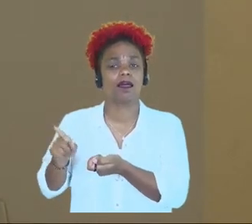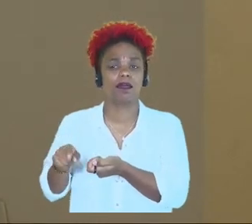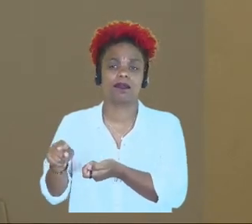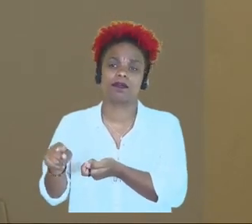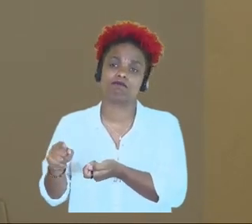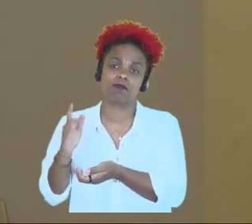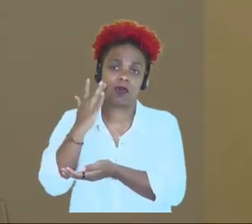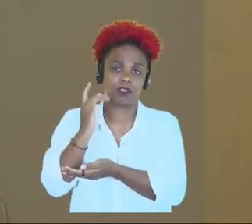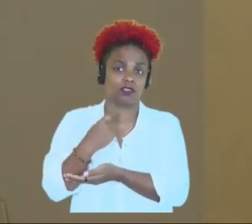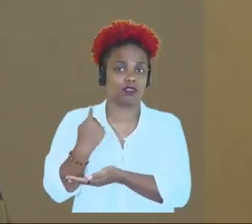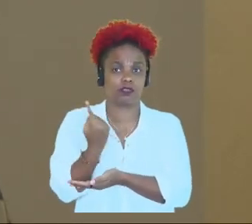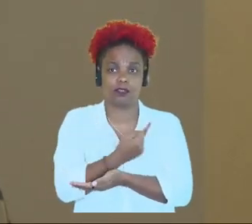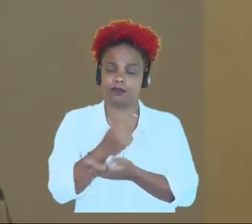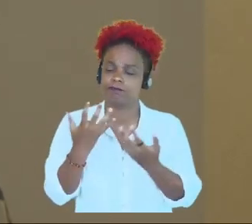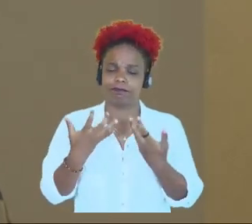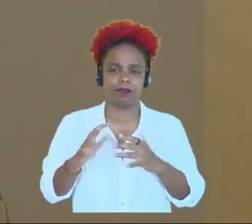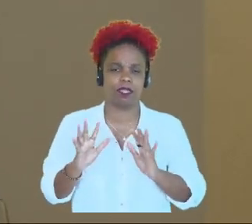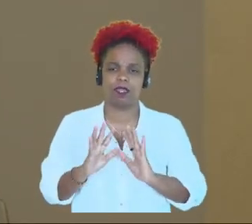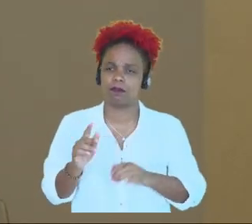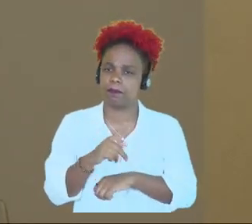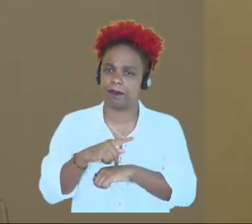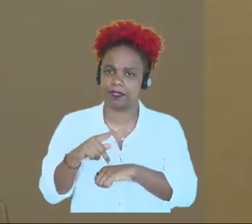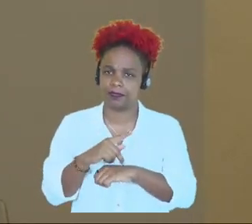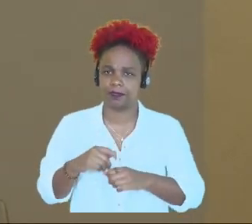eu acho que nenhum de nós quer para o país.